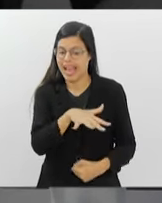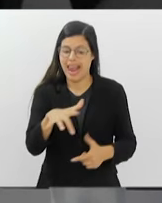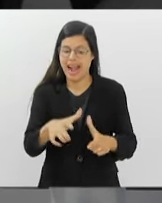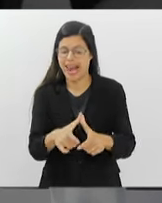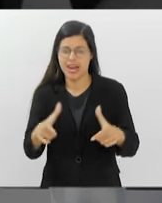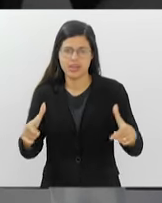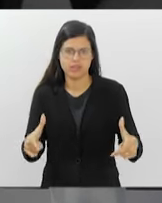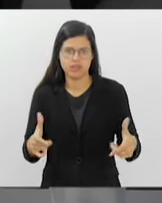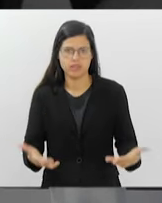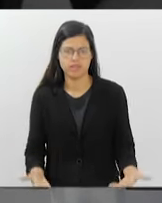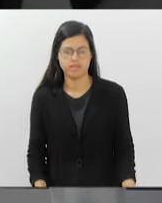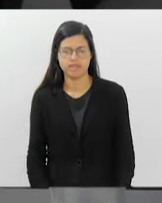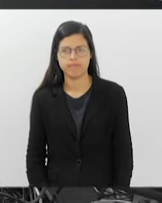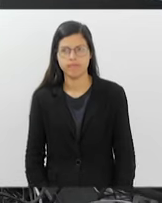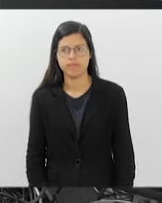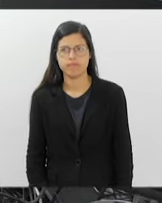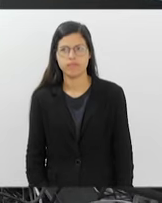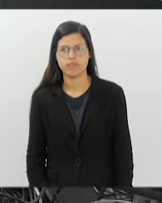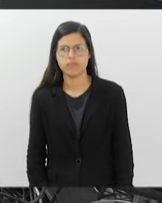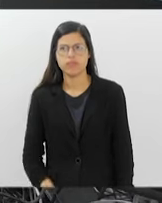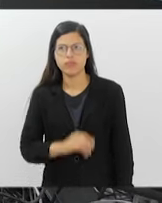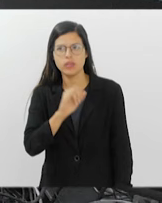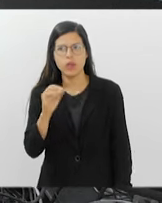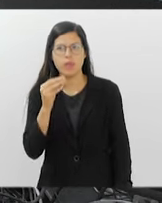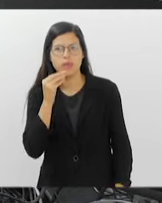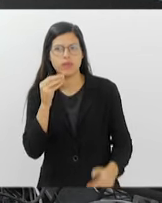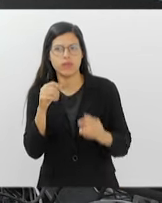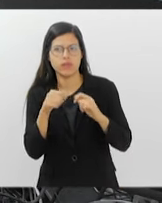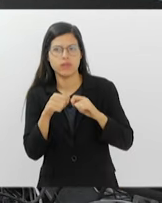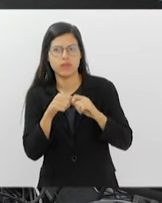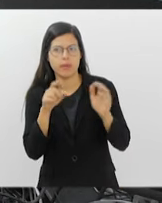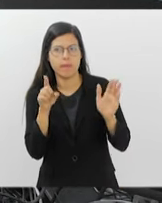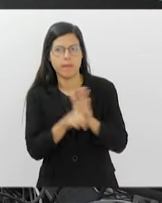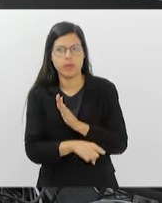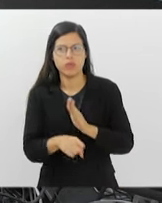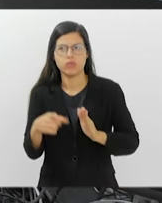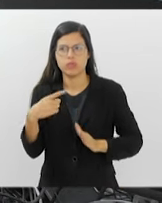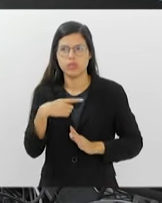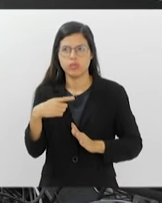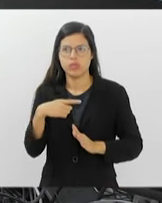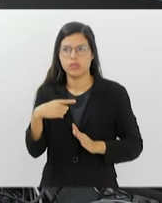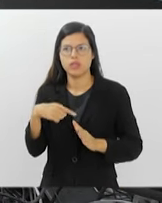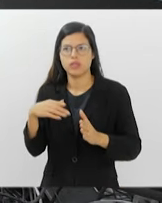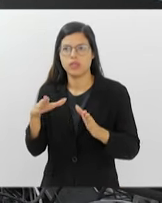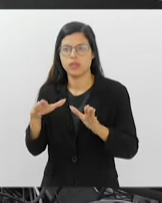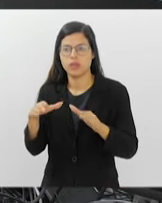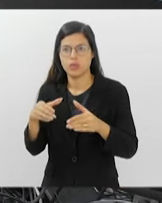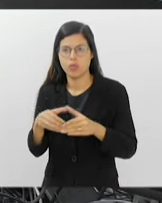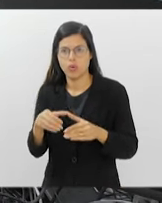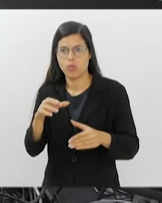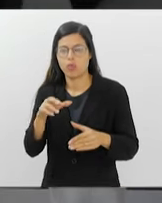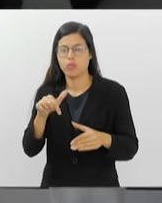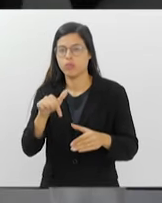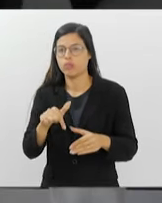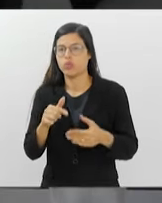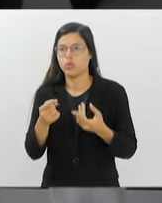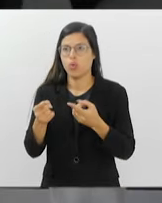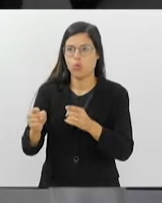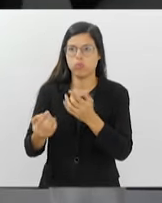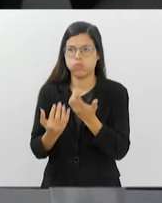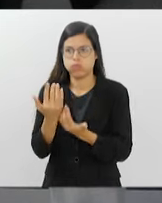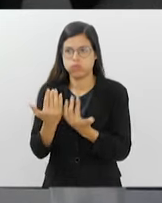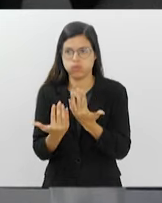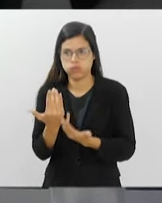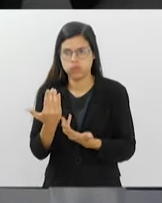aproveitar então e e lhe fazer uma pergunta Existe alguma rede de combate a incêndio no Complexo do Parque Olímpico existe existe uma